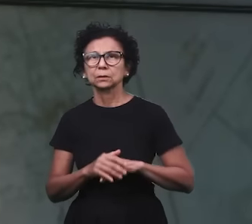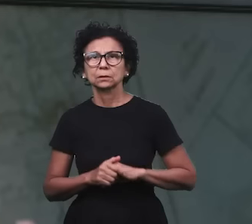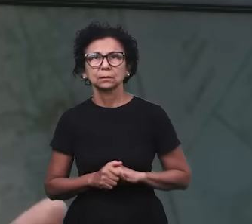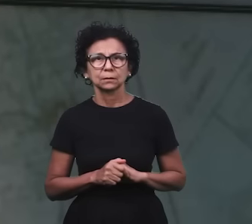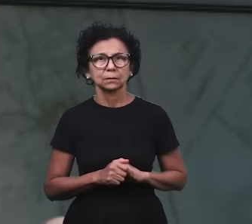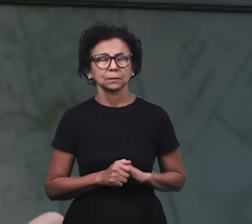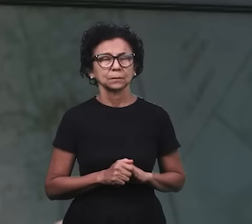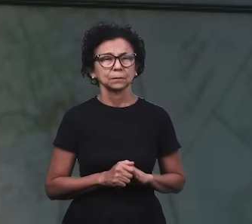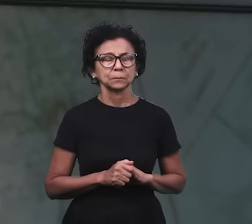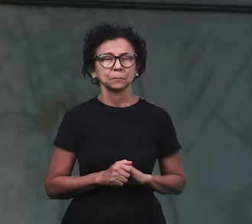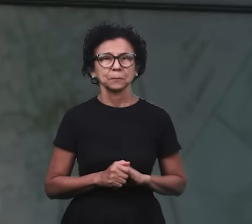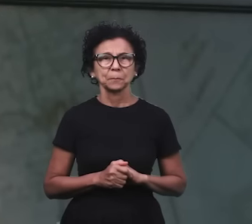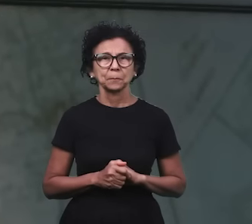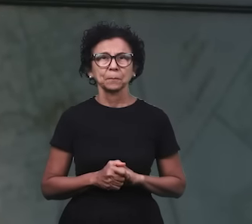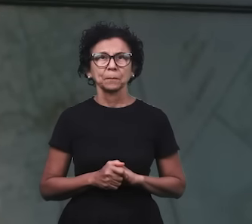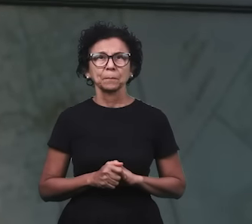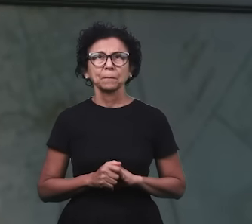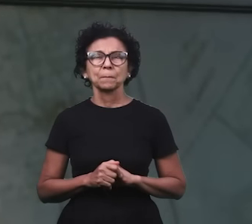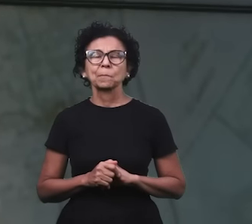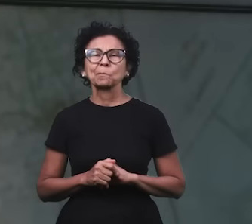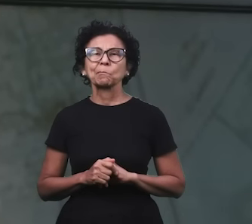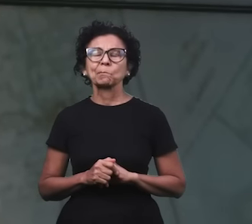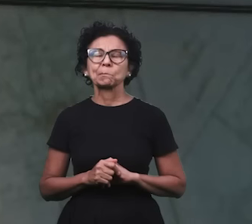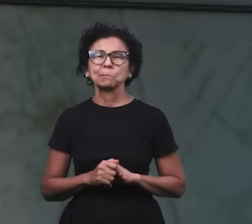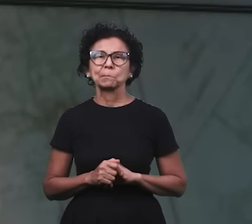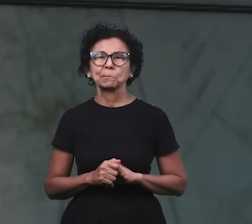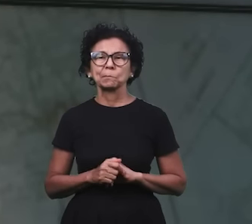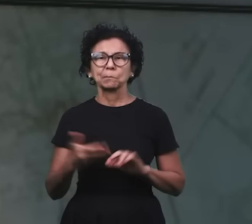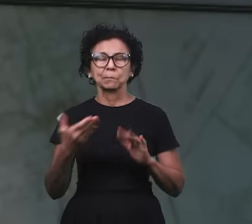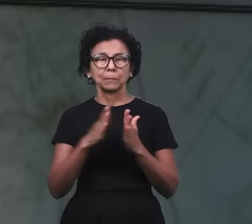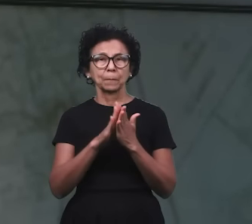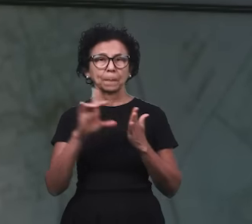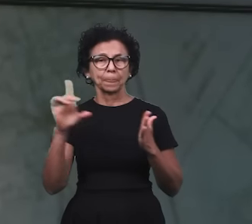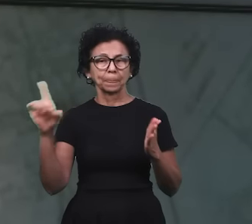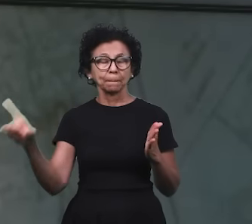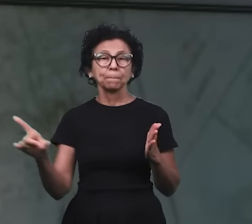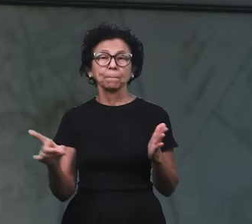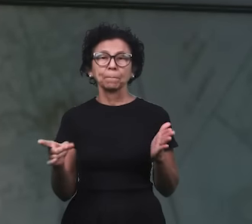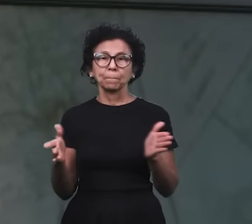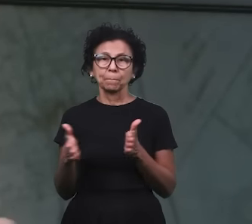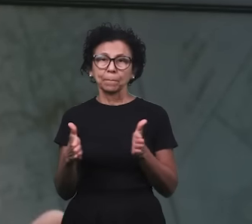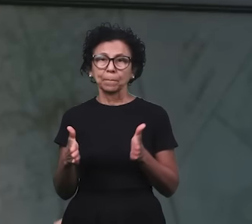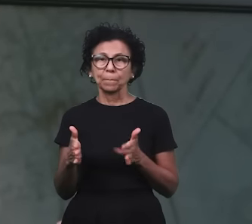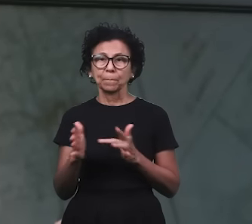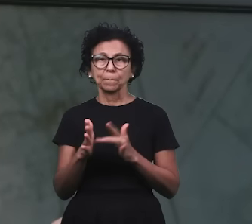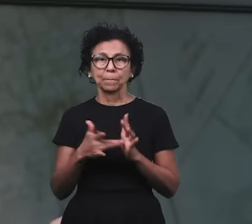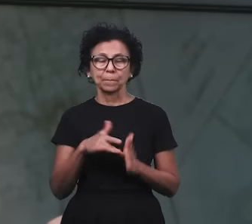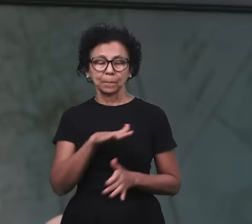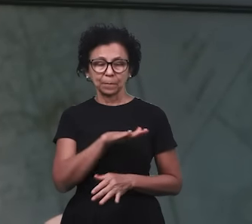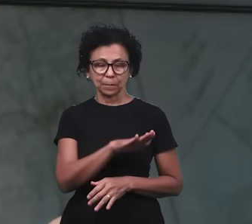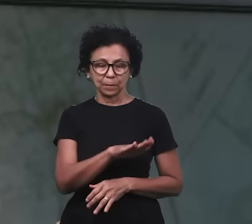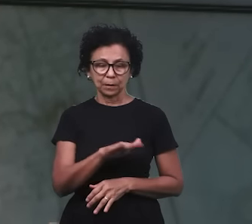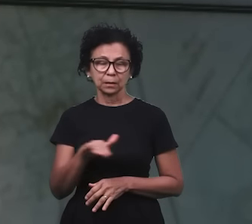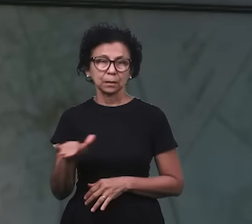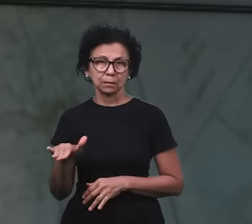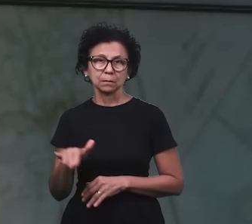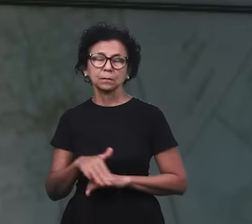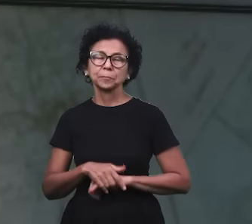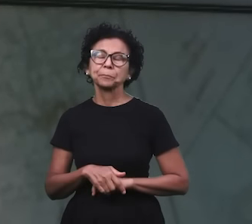até questionam, mas é importante nós evidenciarmos o que está escrito biblicamente, né? Sobre a infância de Jesus,